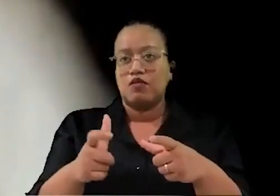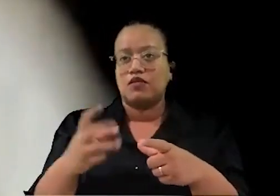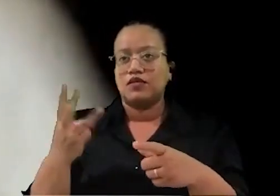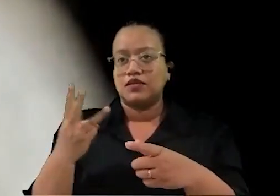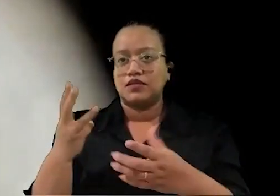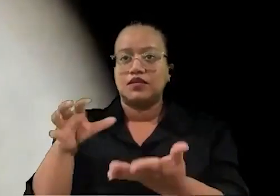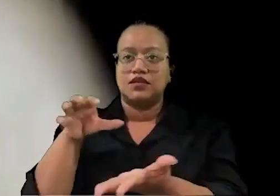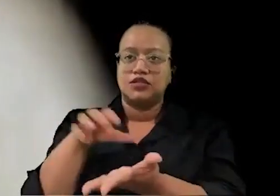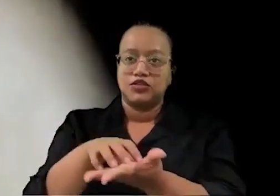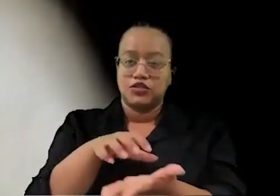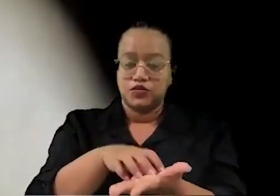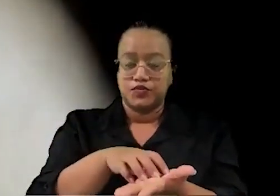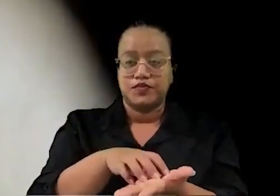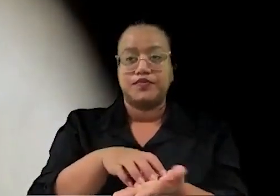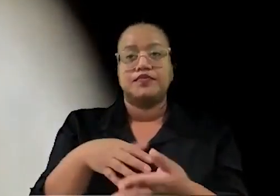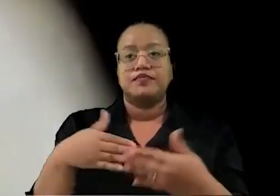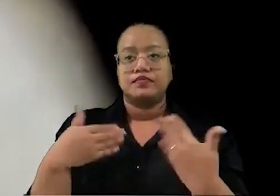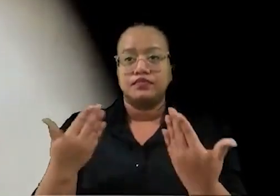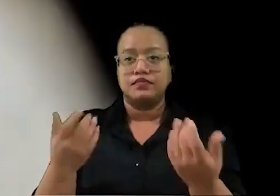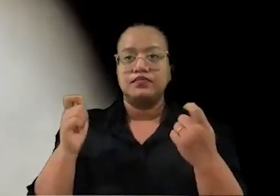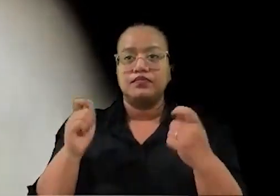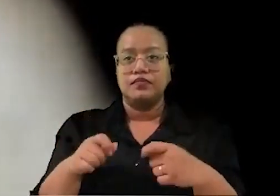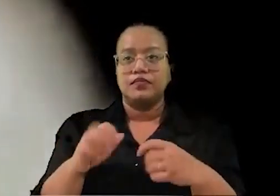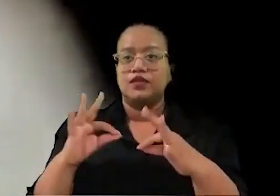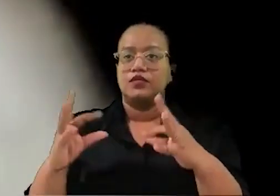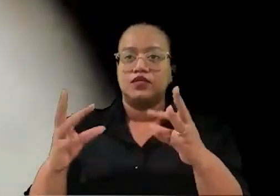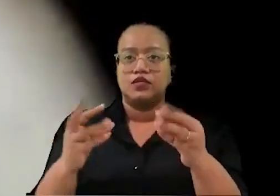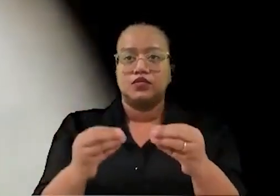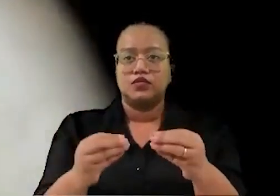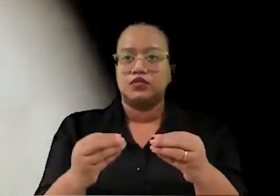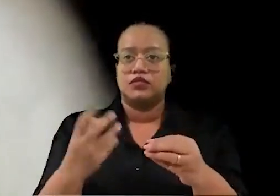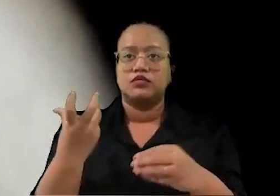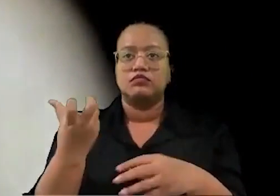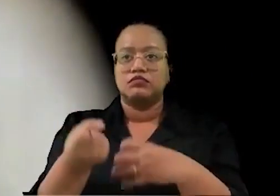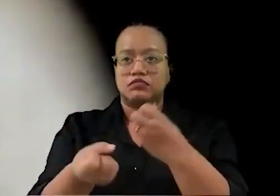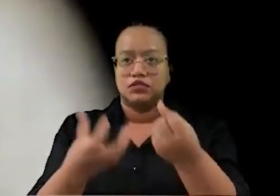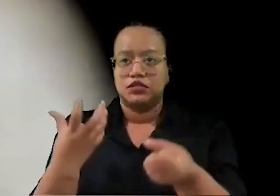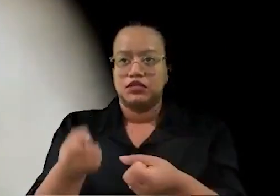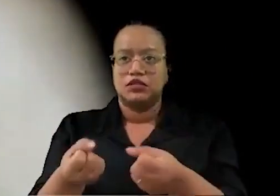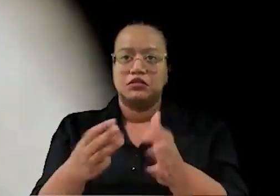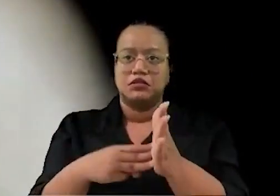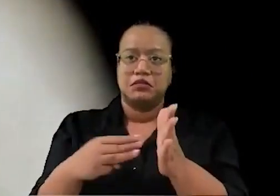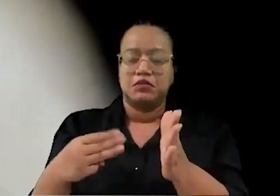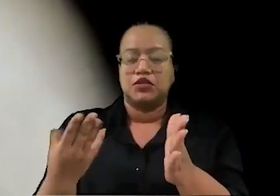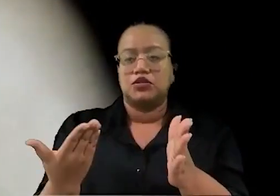adotando, pode ter um ou dois assim que